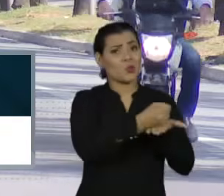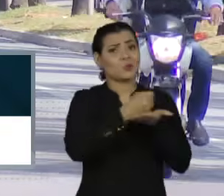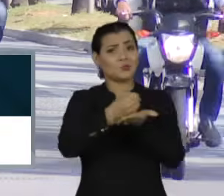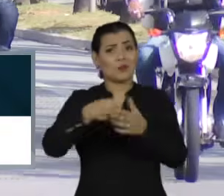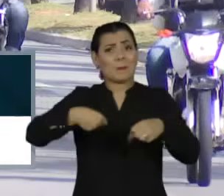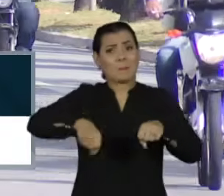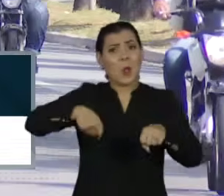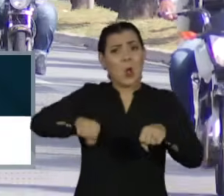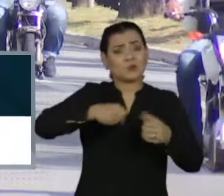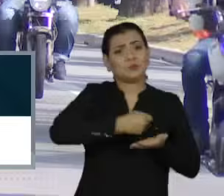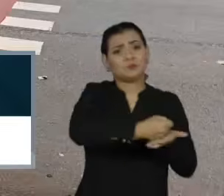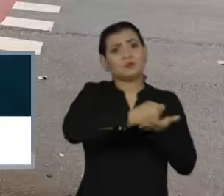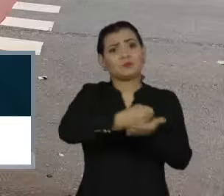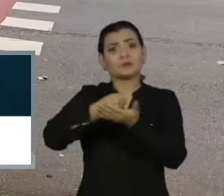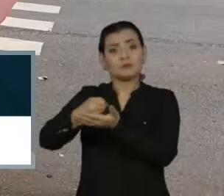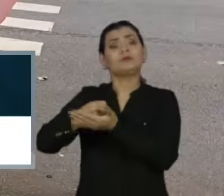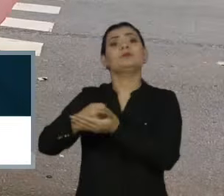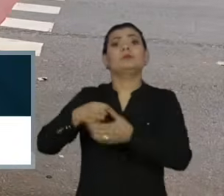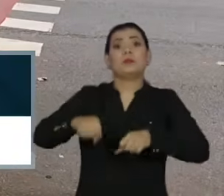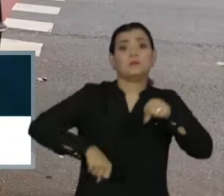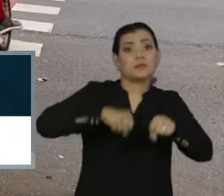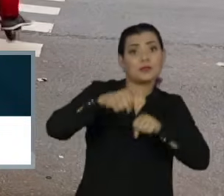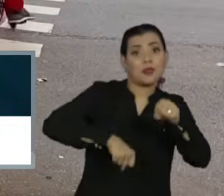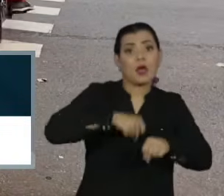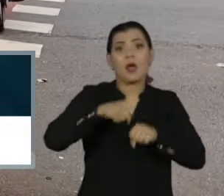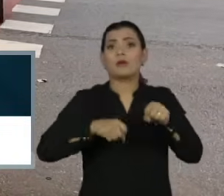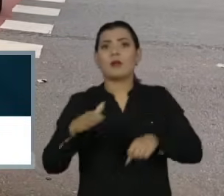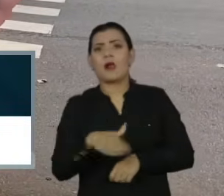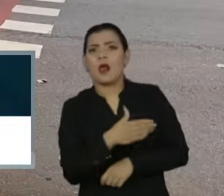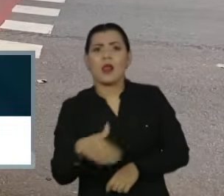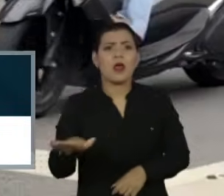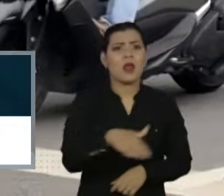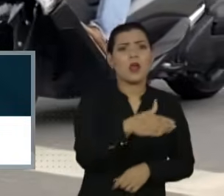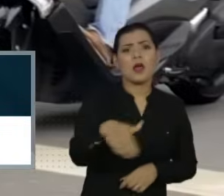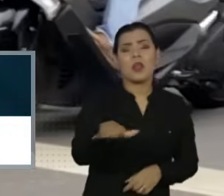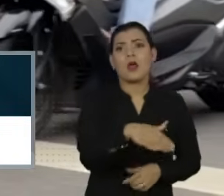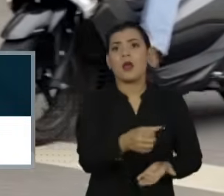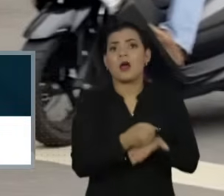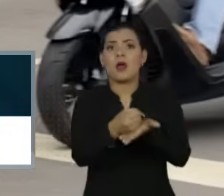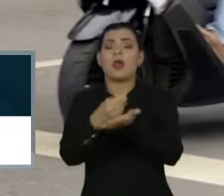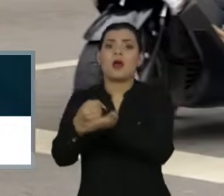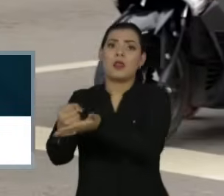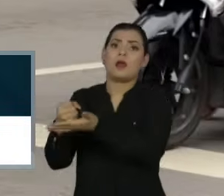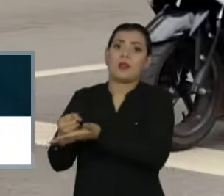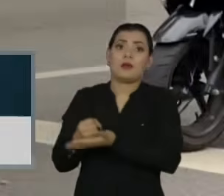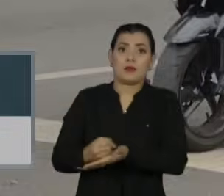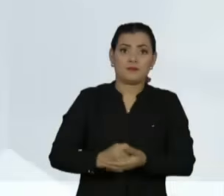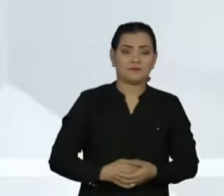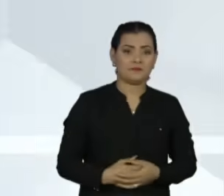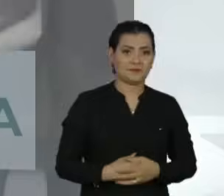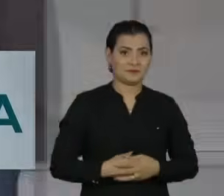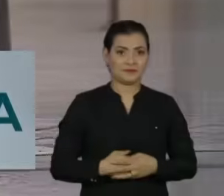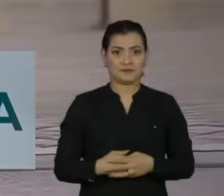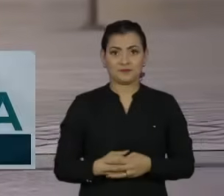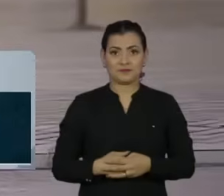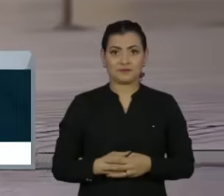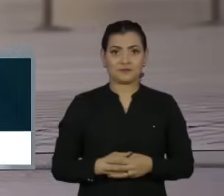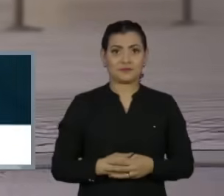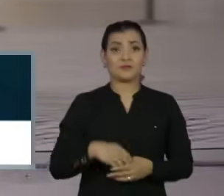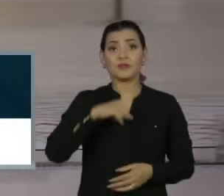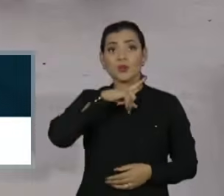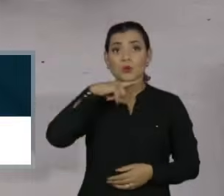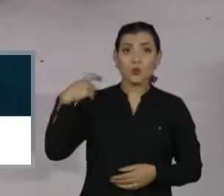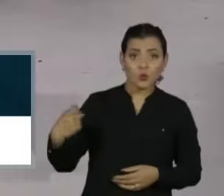que de moto, bicicleta ou a pé enfrentam longos turnos para levar as encomendas até a casa dos consumidores.